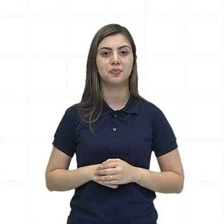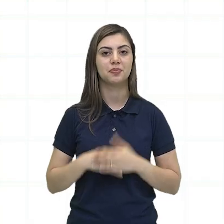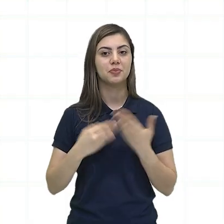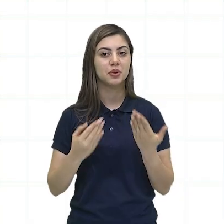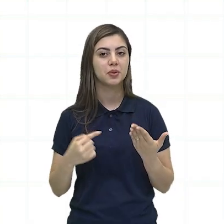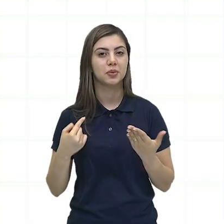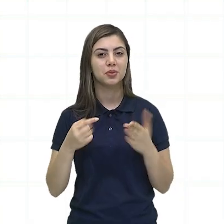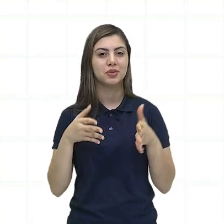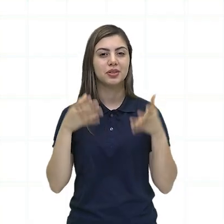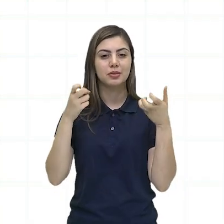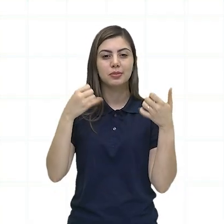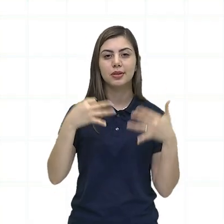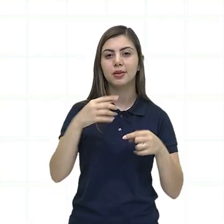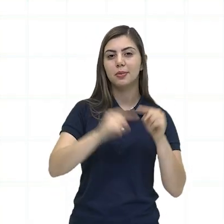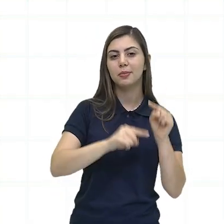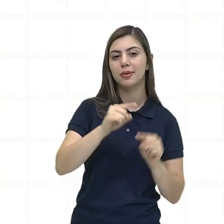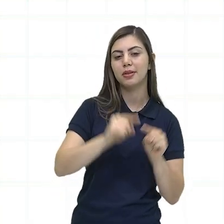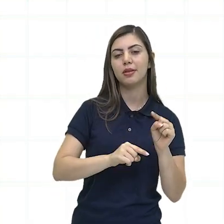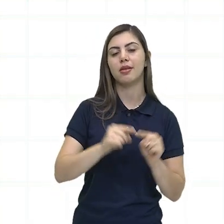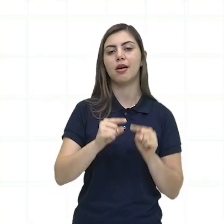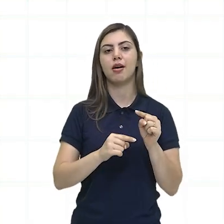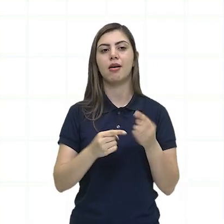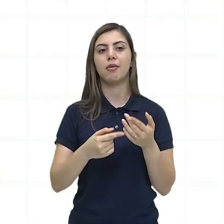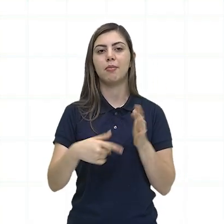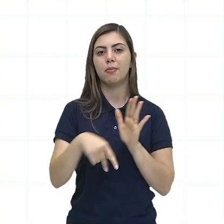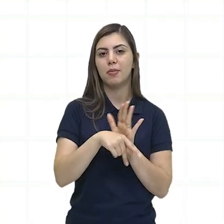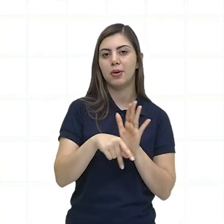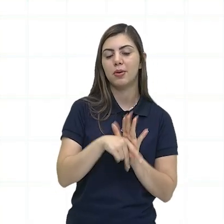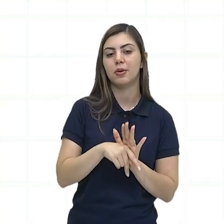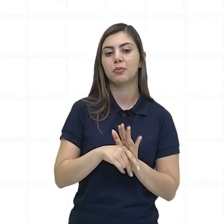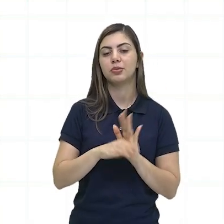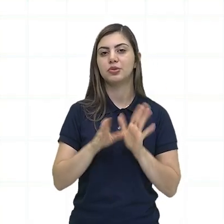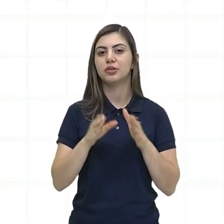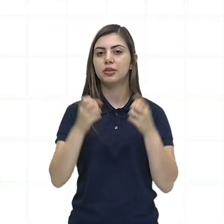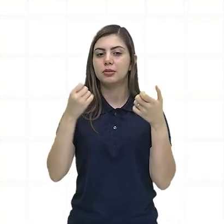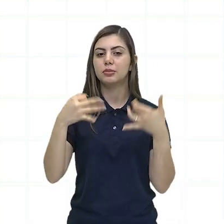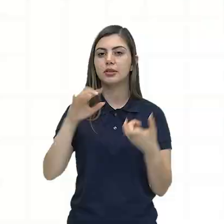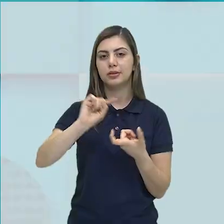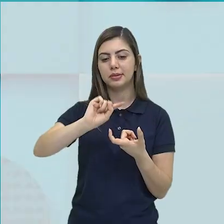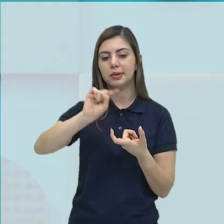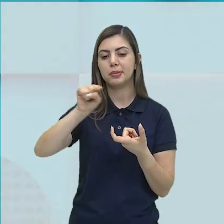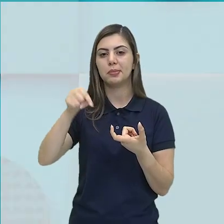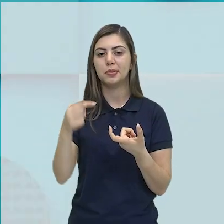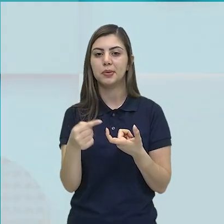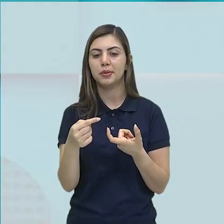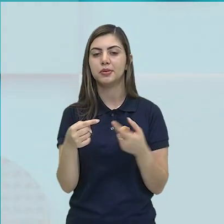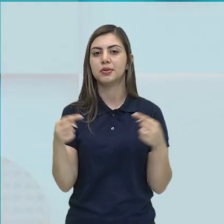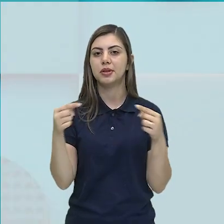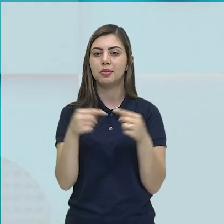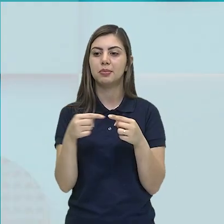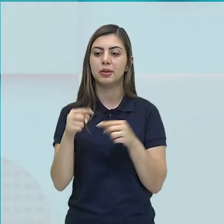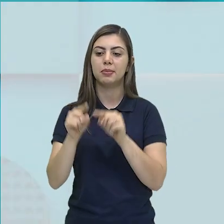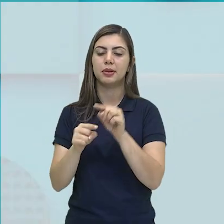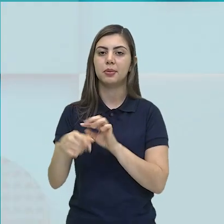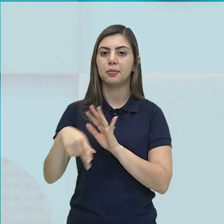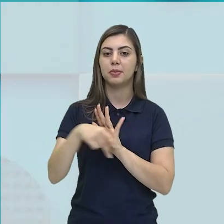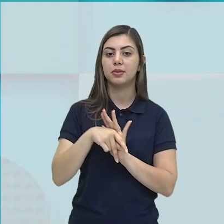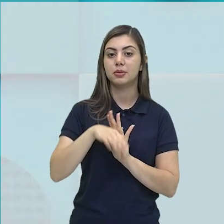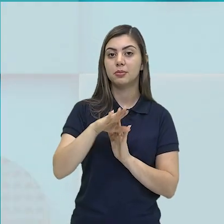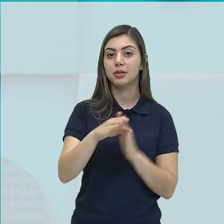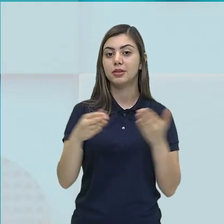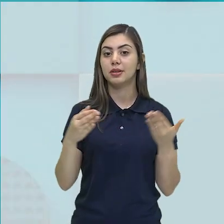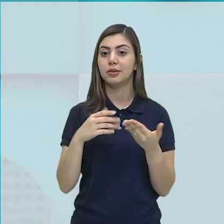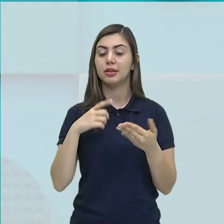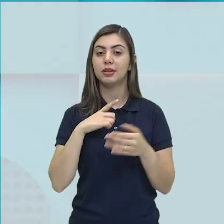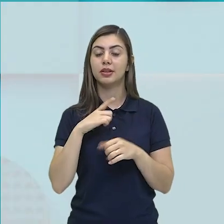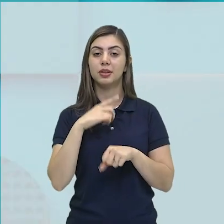falando de objetos, esse vocabulário, né? Falamos aqui do apóstrofo para falar sobre posse. E agora vocês vão ver